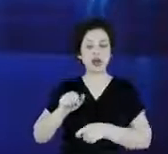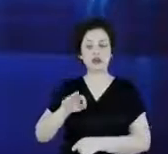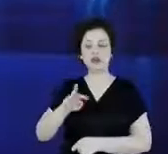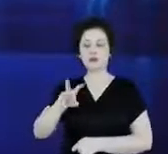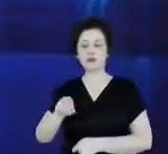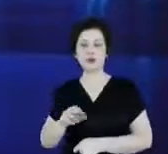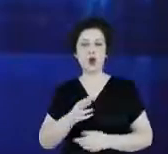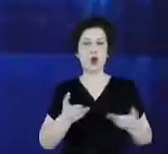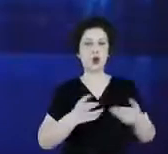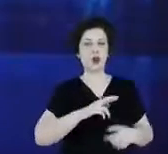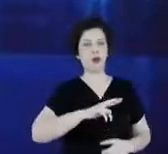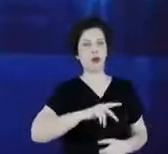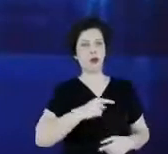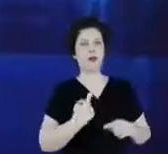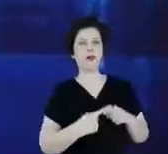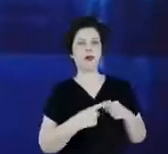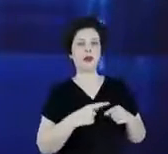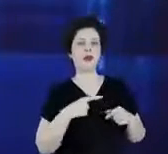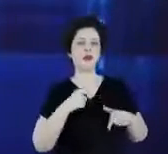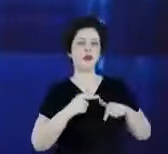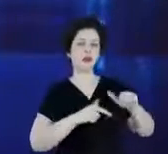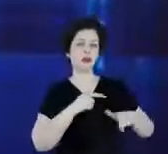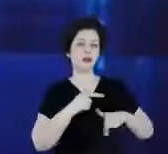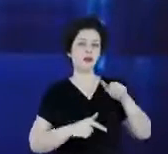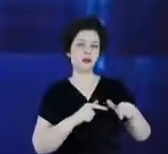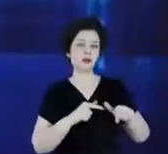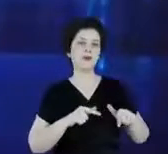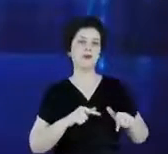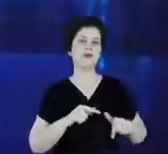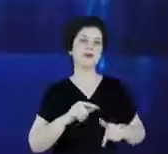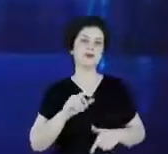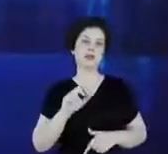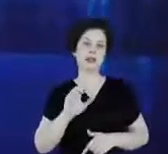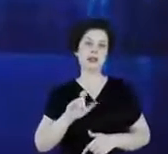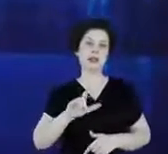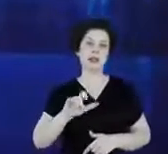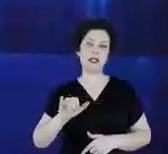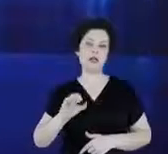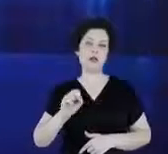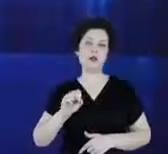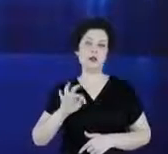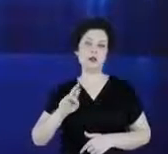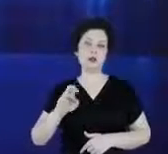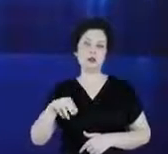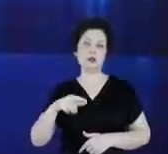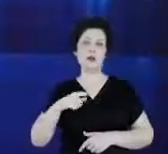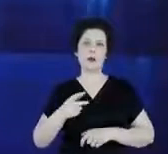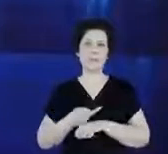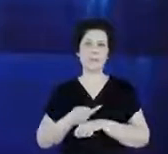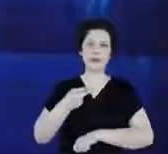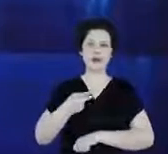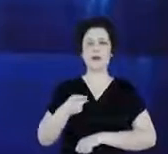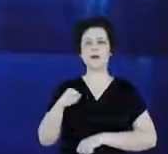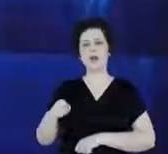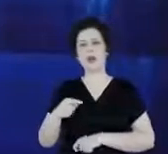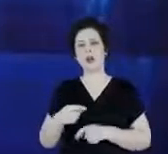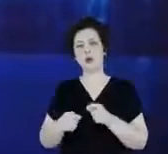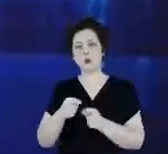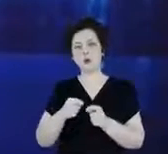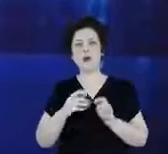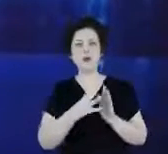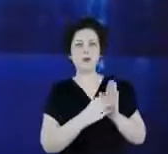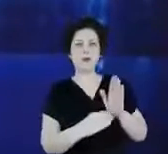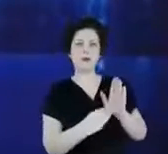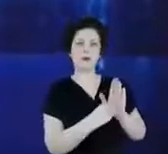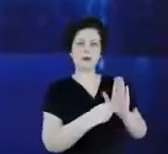não é mais até por causa do trabalho da Ellen mostram que ganhou o prêmio Nobel de economia e outros é possível estabelecer modelos